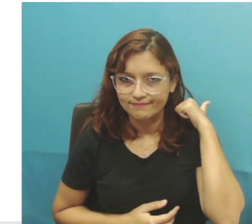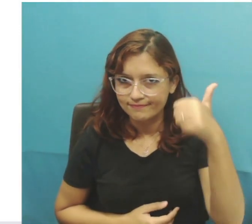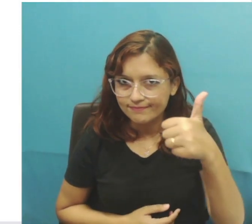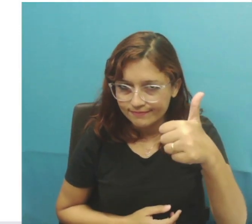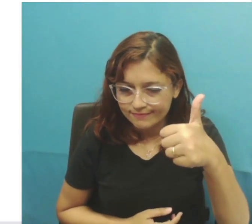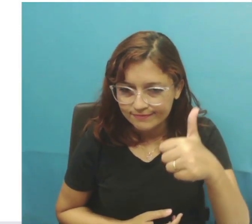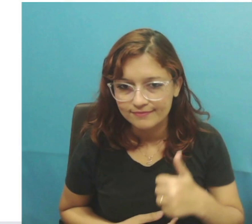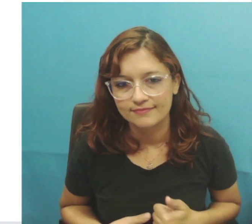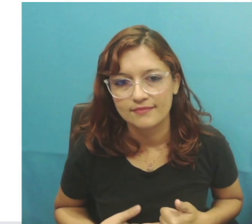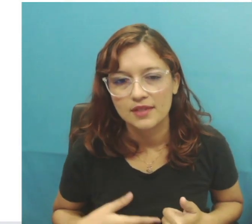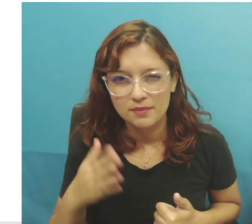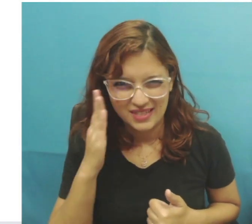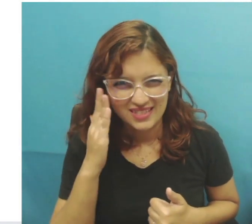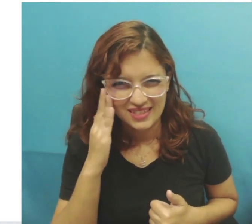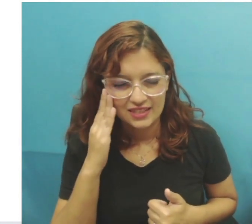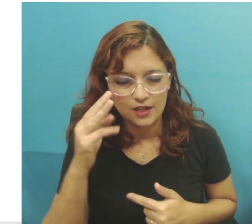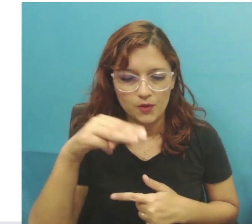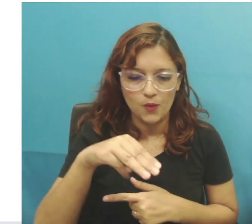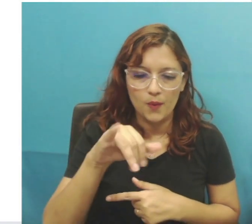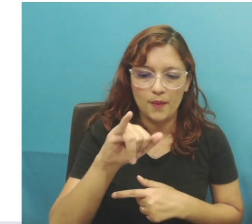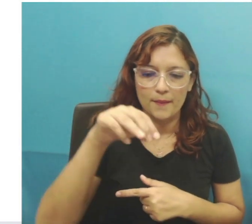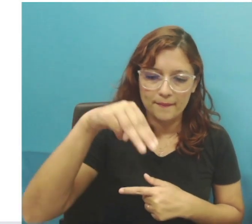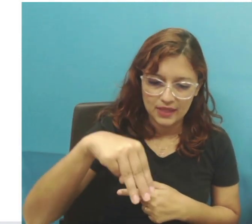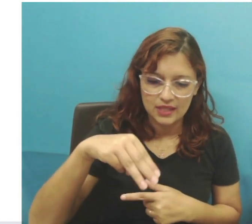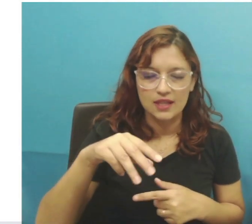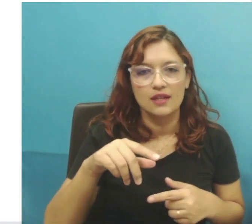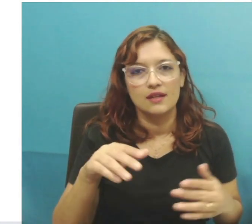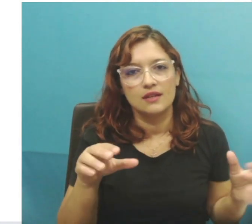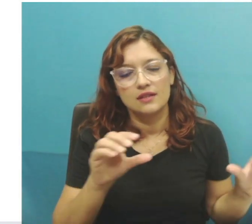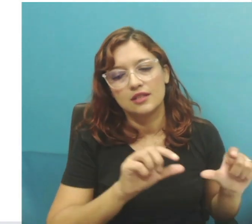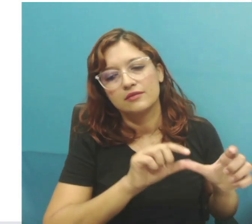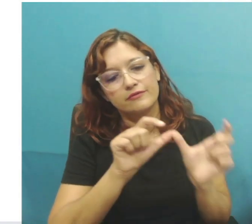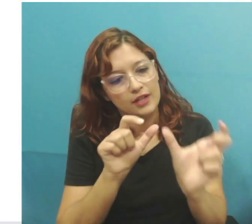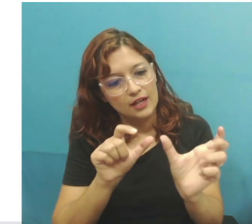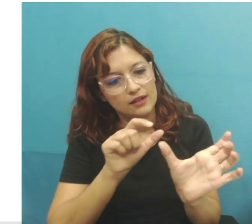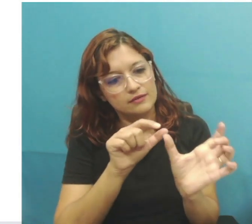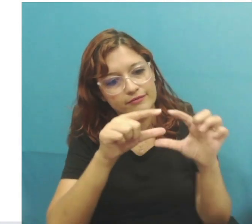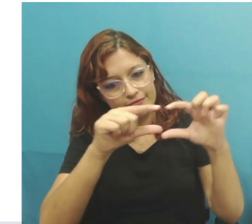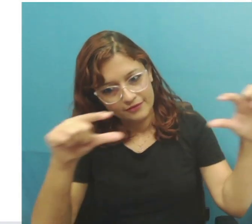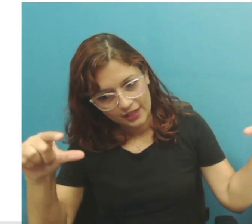surgindo. Certo? Entendeu? Mim